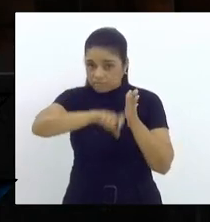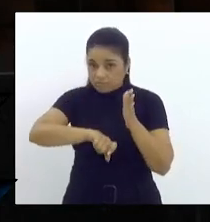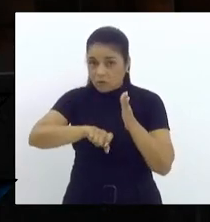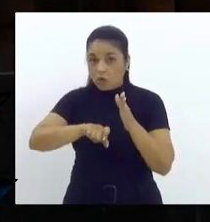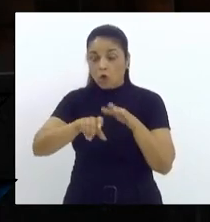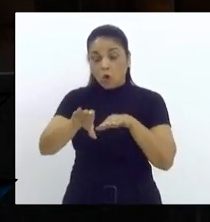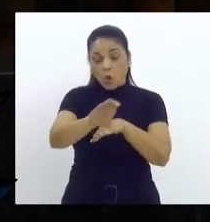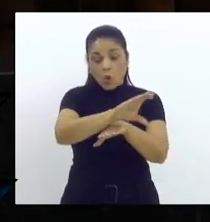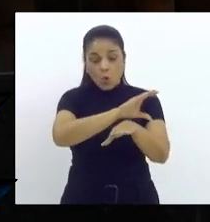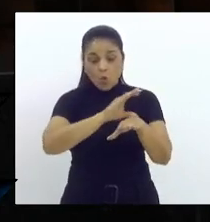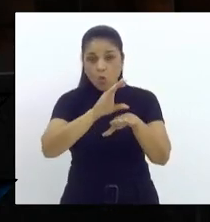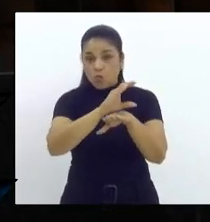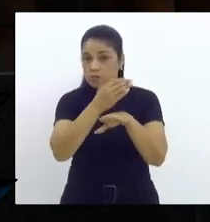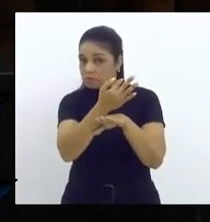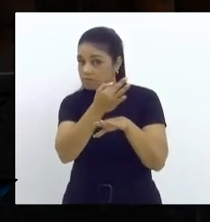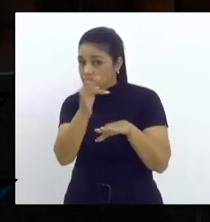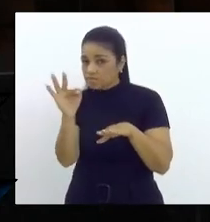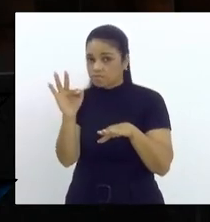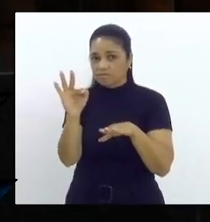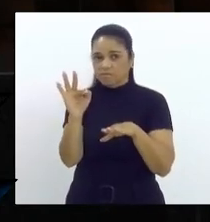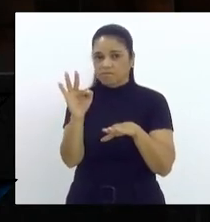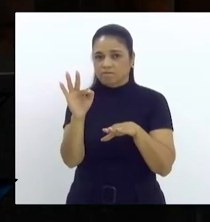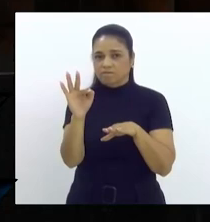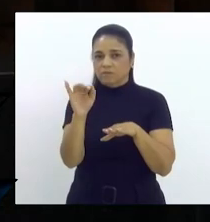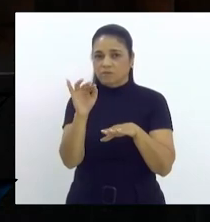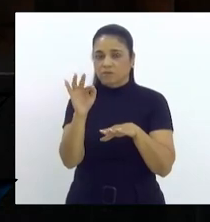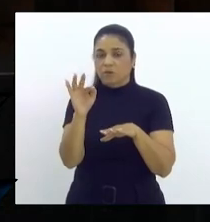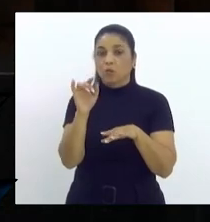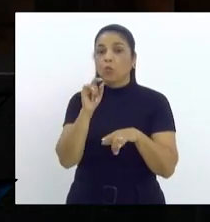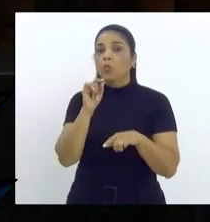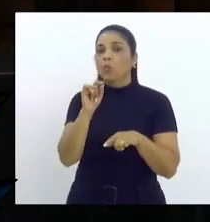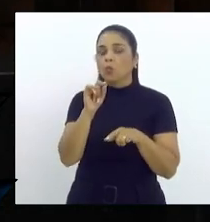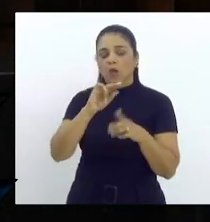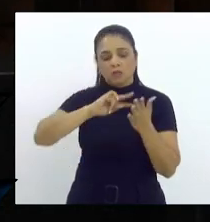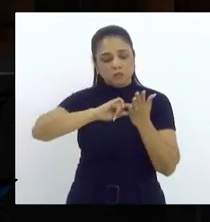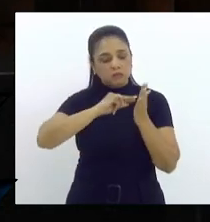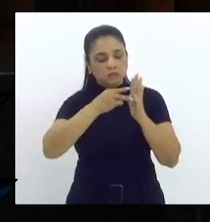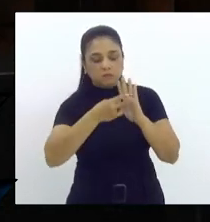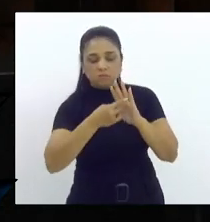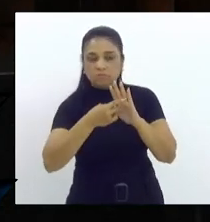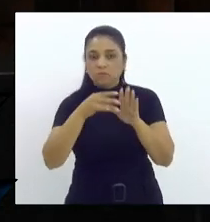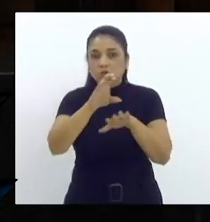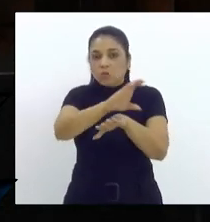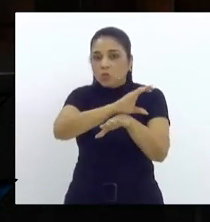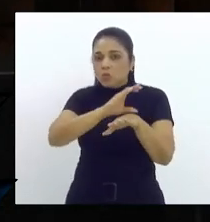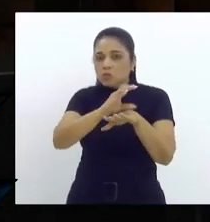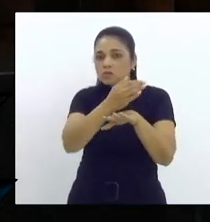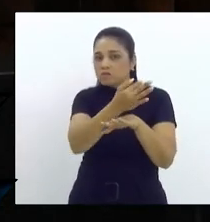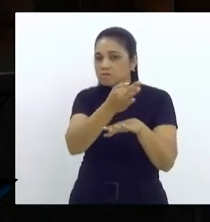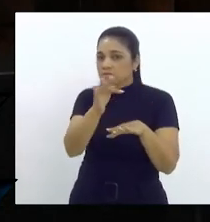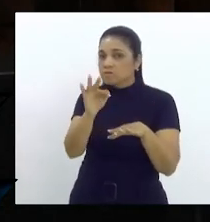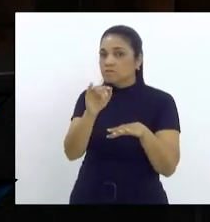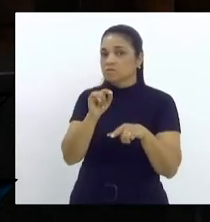Conselho Federativo. O que seria esse Conselho Federativo que será